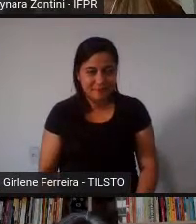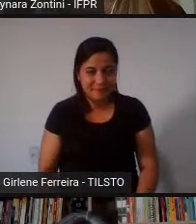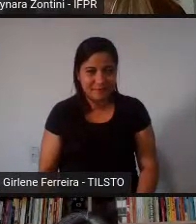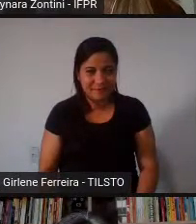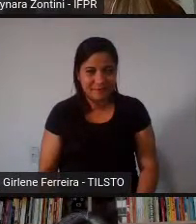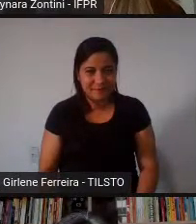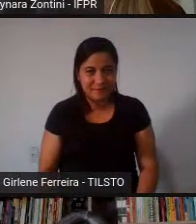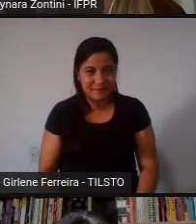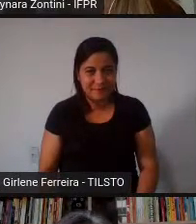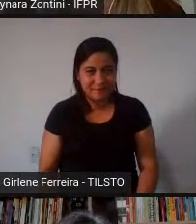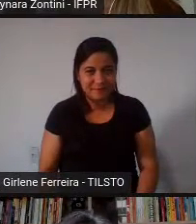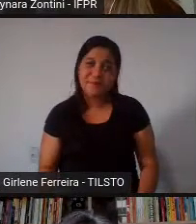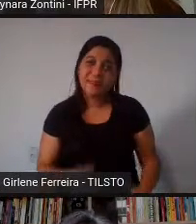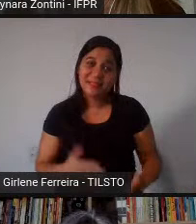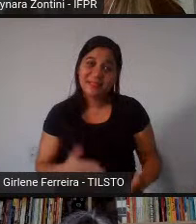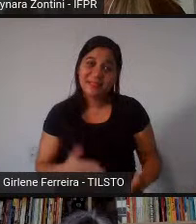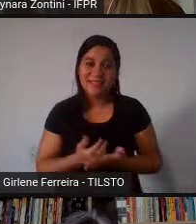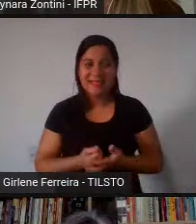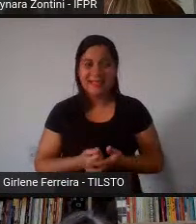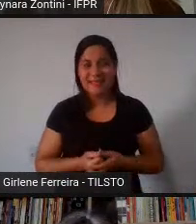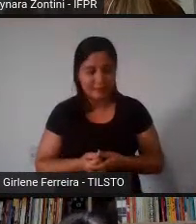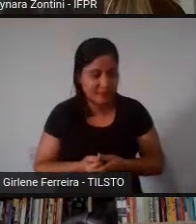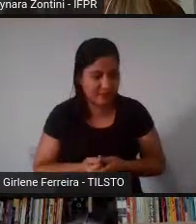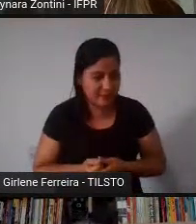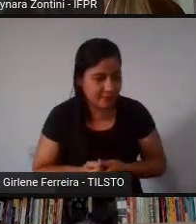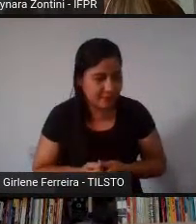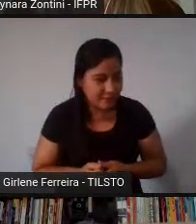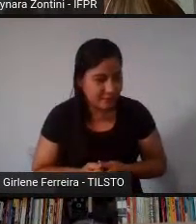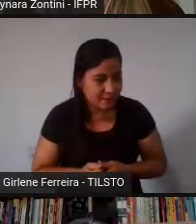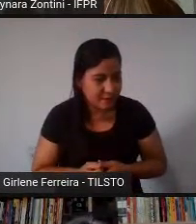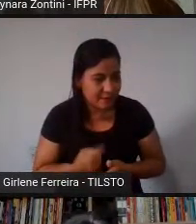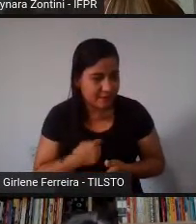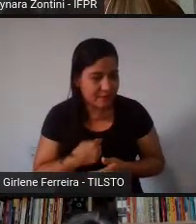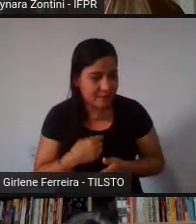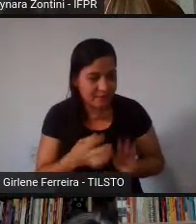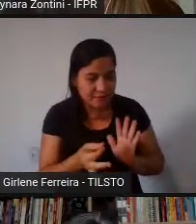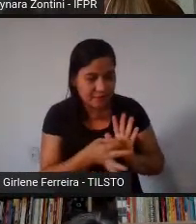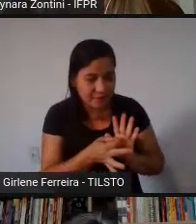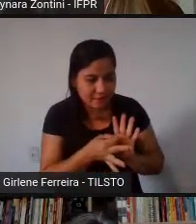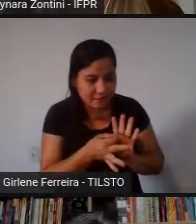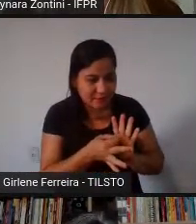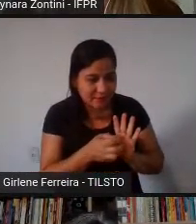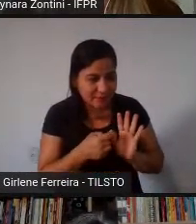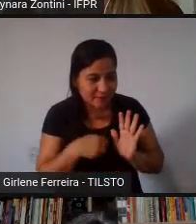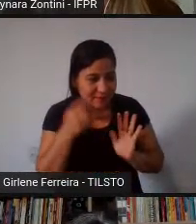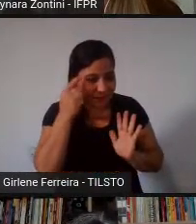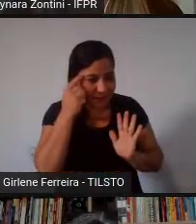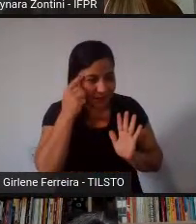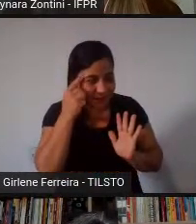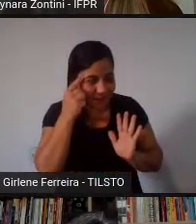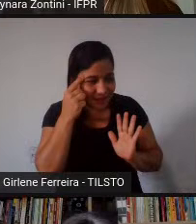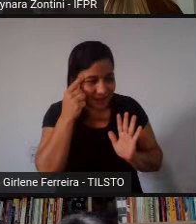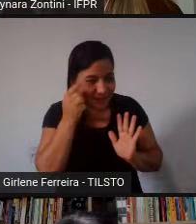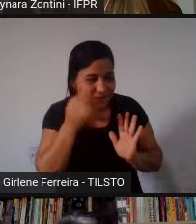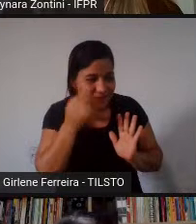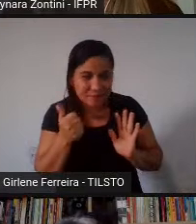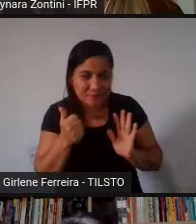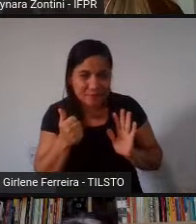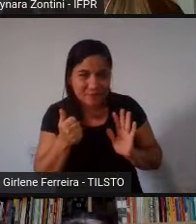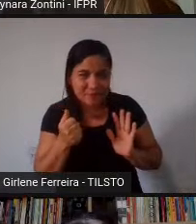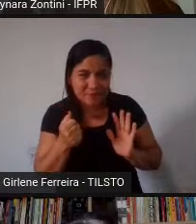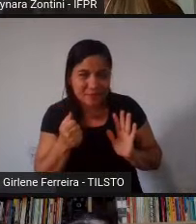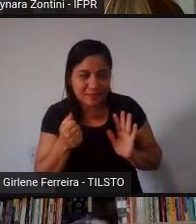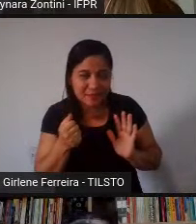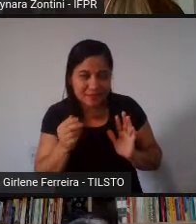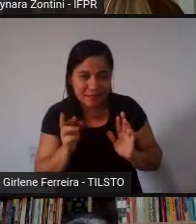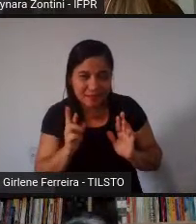Então, eu super concordo com a Nádia, né? Eu acho que uma coisa que eu mais notei a diferença, né, foi a